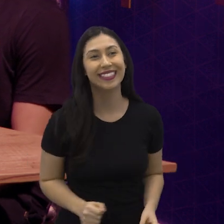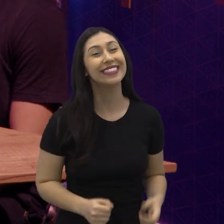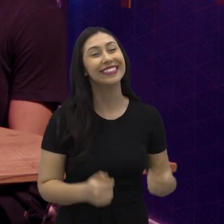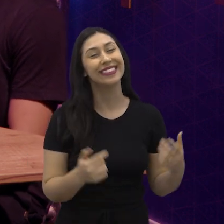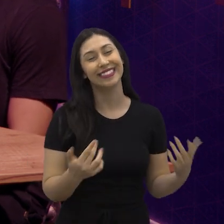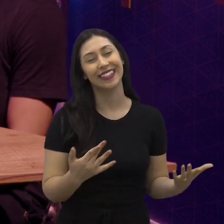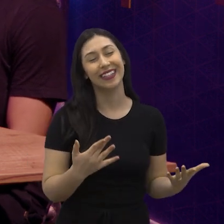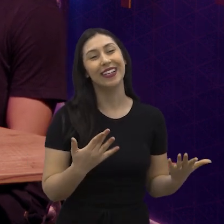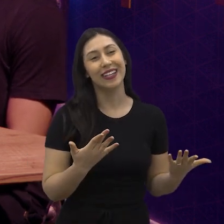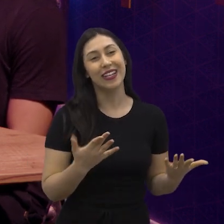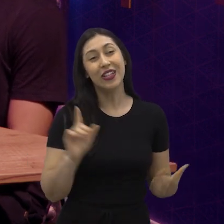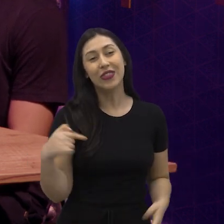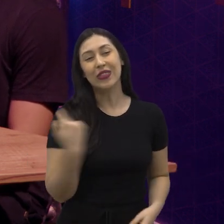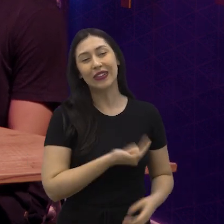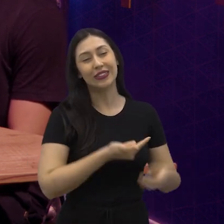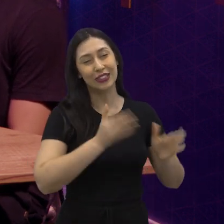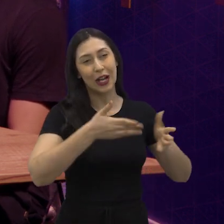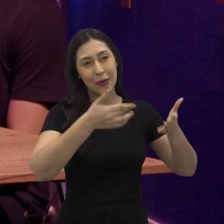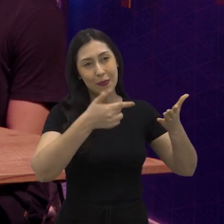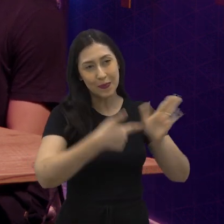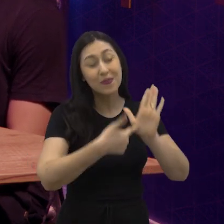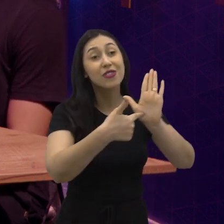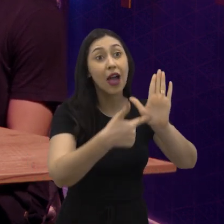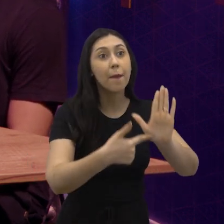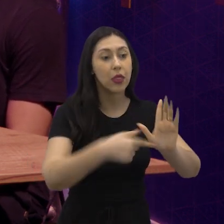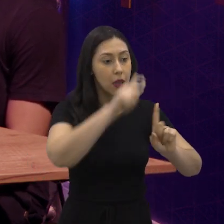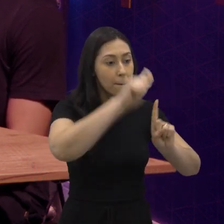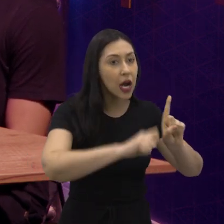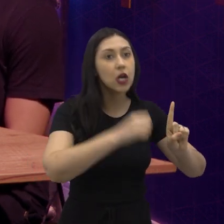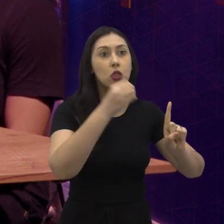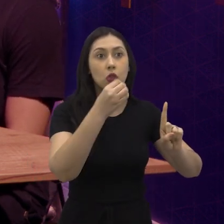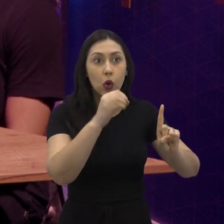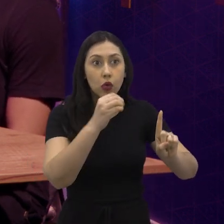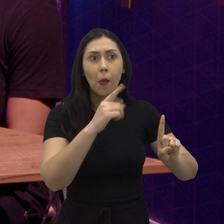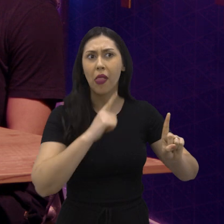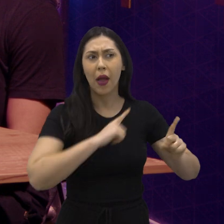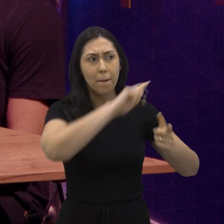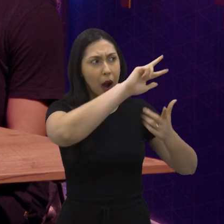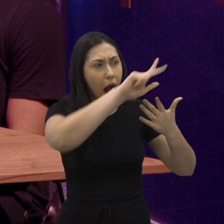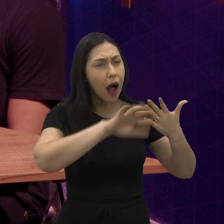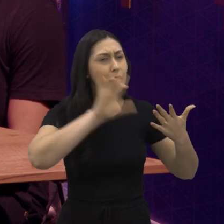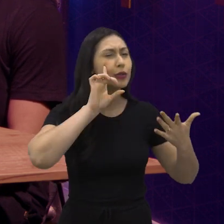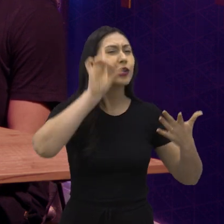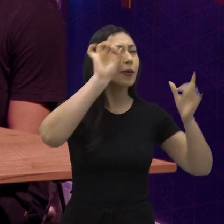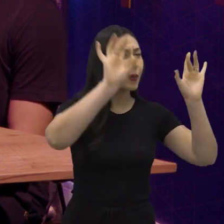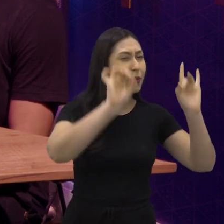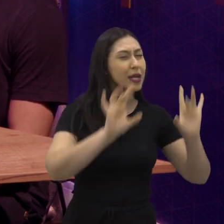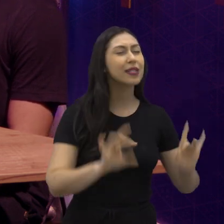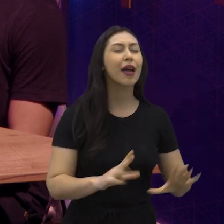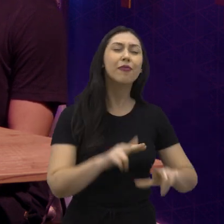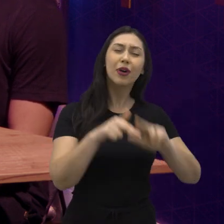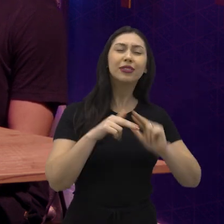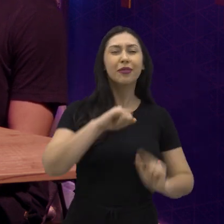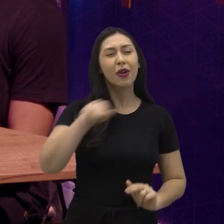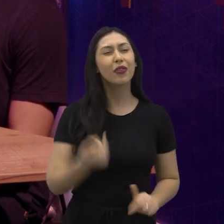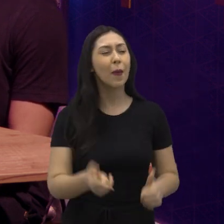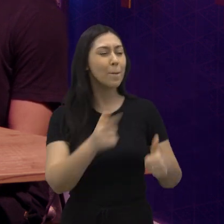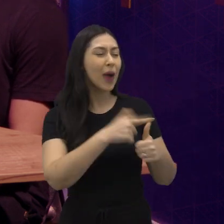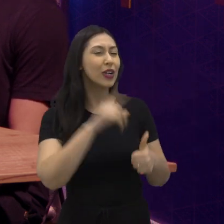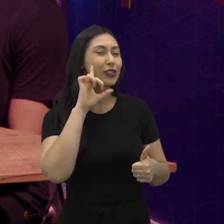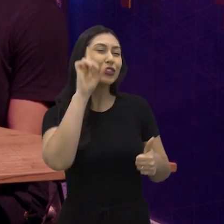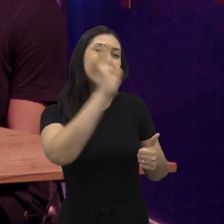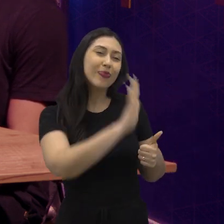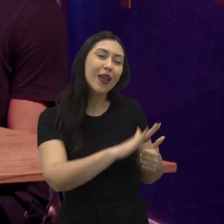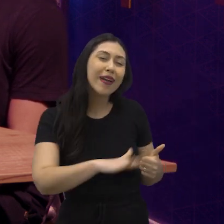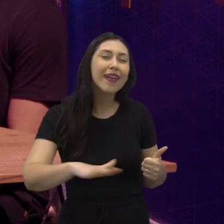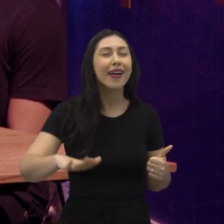A gente, né, como a gente bem disse, outubro tem muitas datas comemorativas, inclusive a gente aproveitou, né, Samuel, para falar do Dia das Crianças,